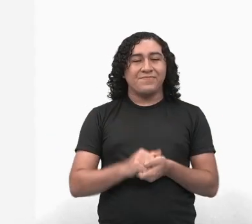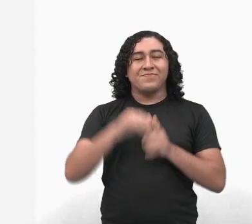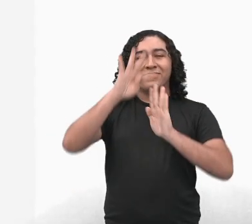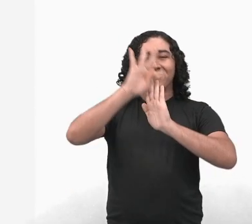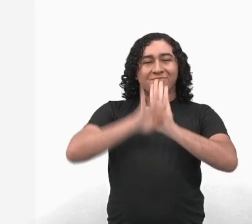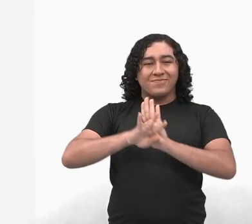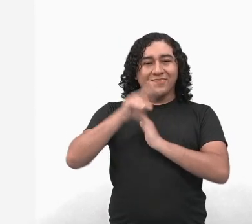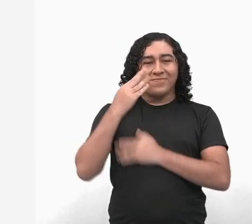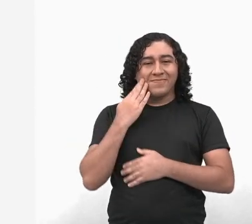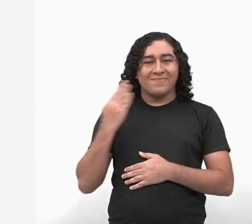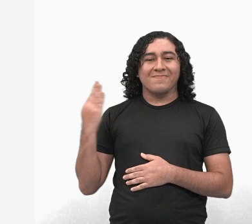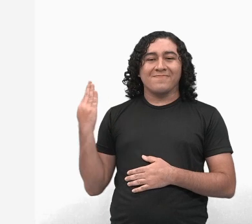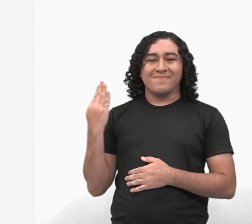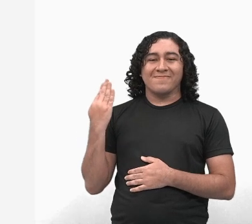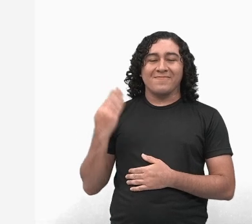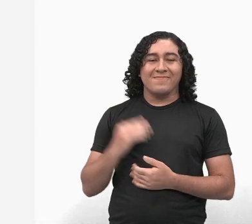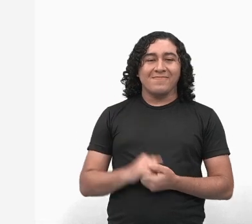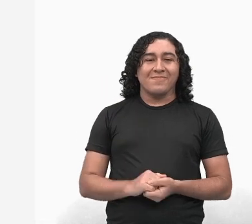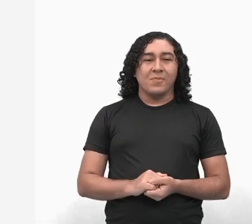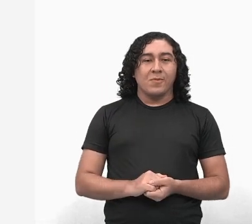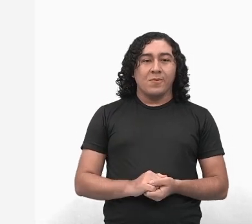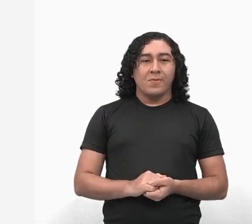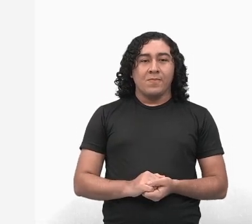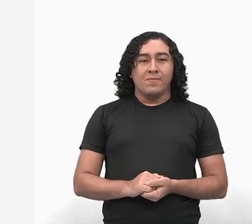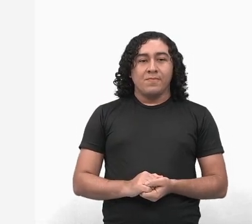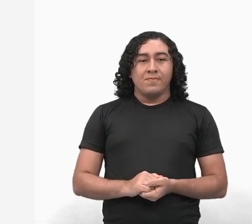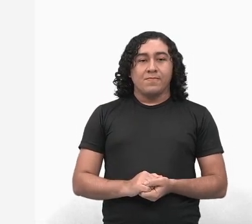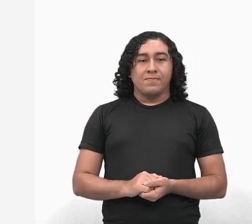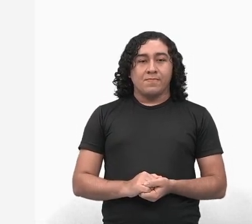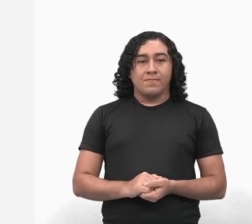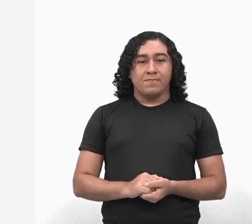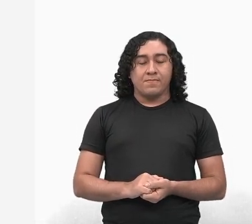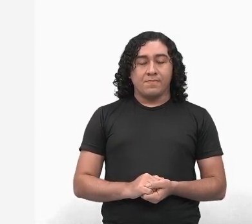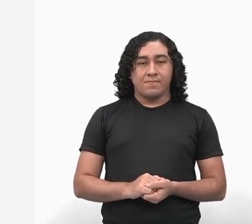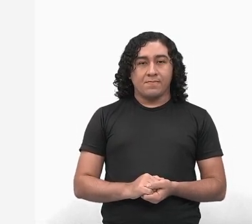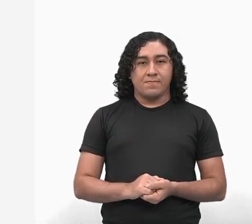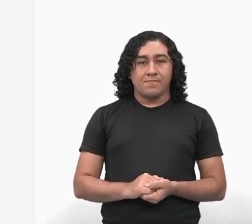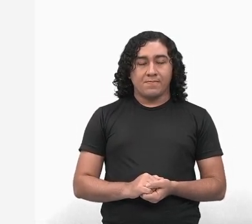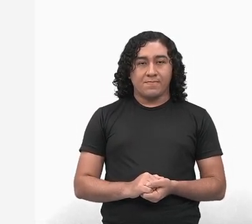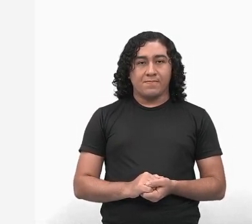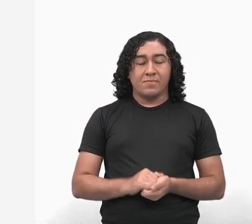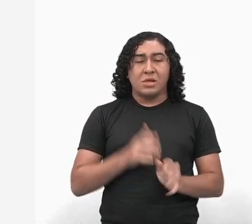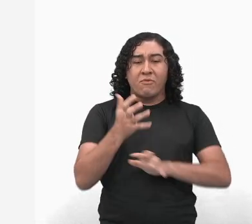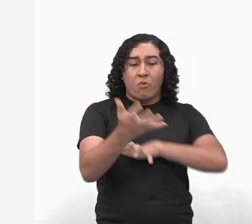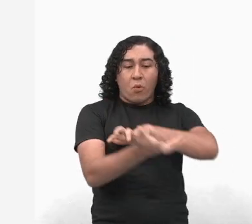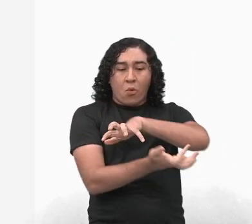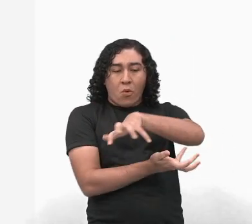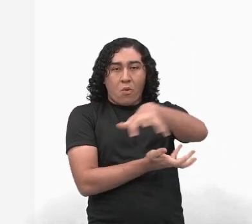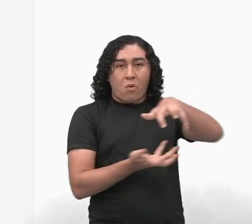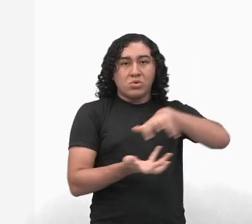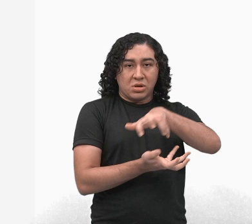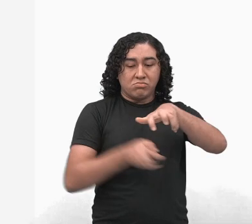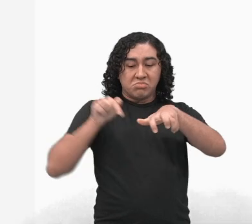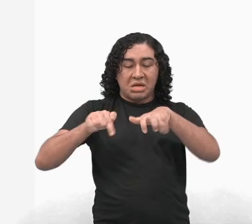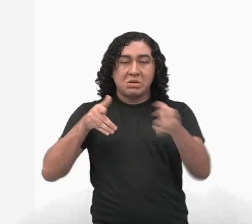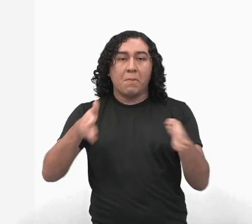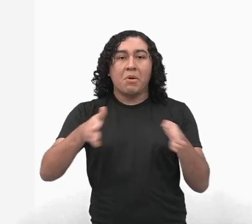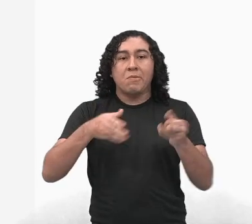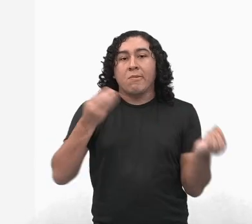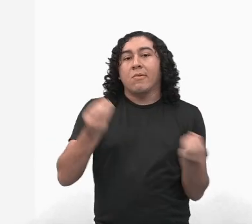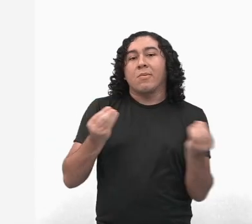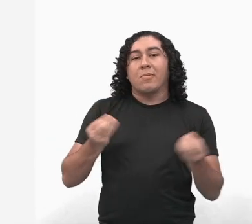galera. As revoltas do período regencial. O que foram? As revoltas regenciais